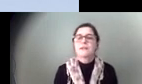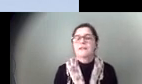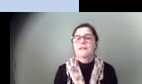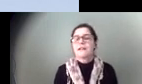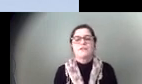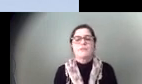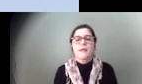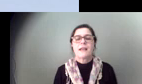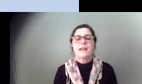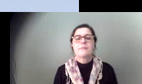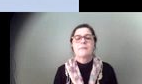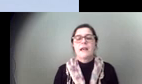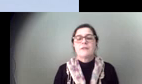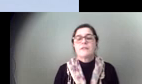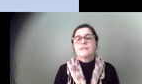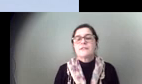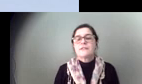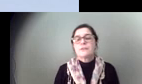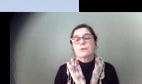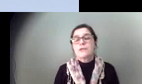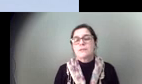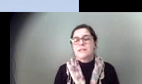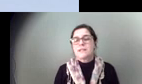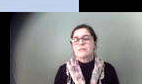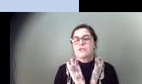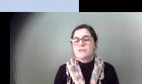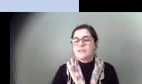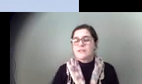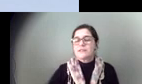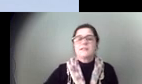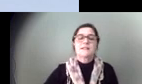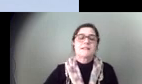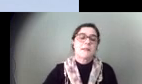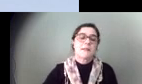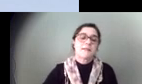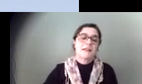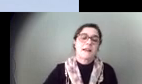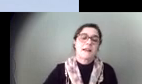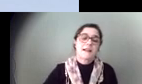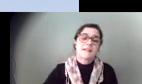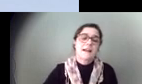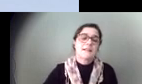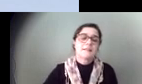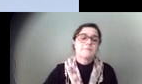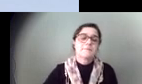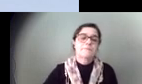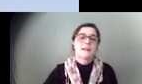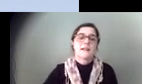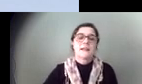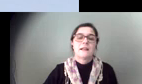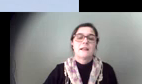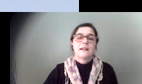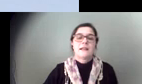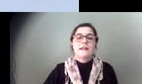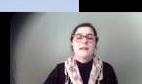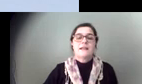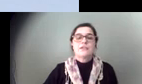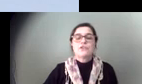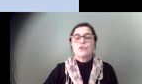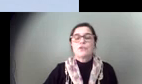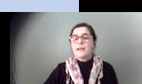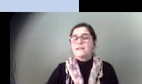horário para dar esse feedback, vai fazer um cronograma das próximas visitas, né, para serem realizadas.